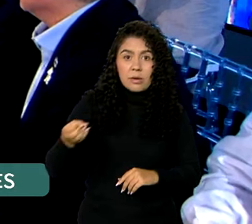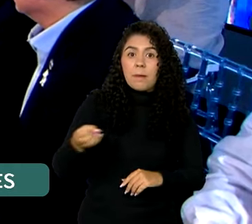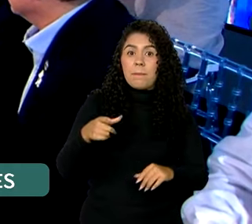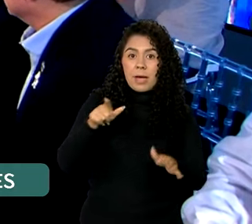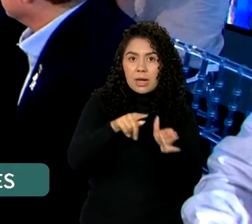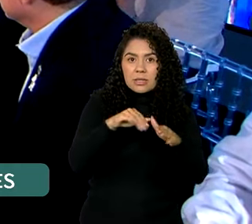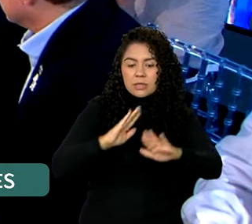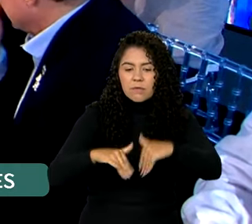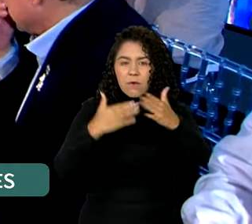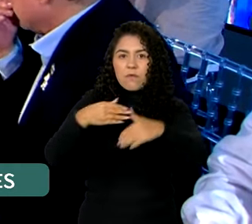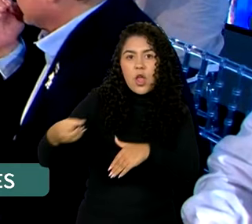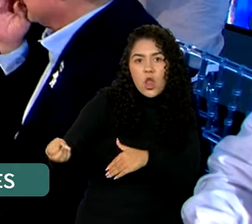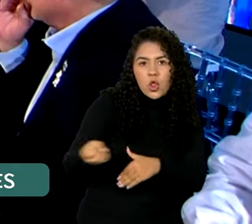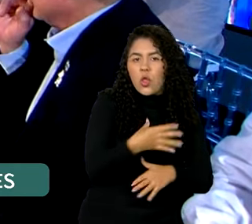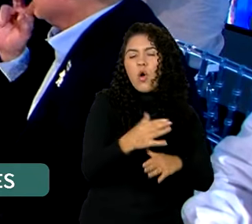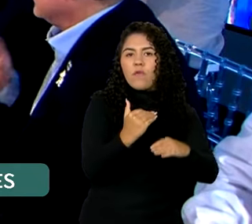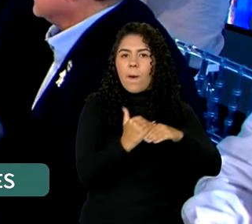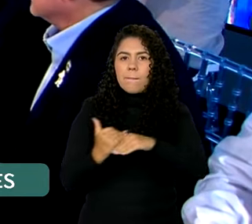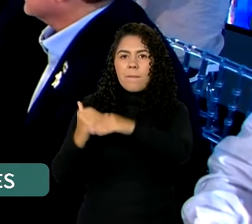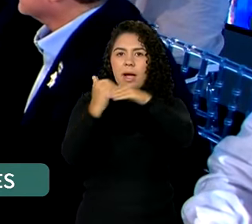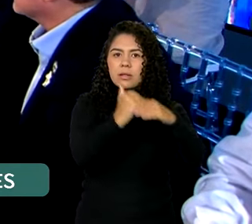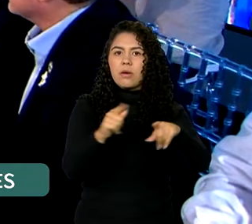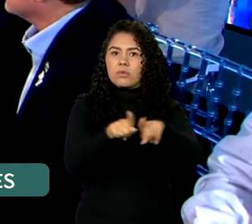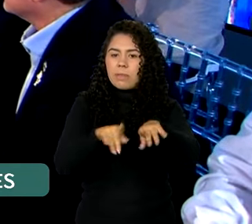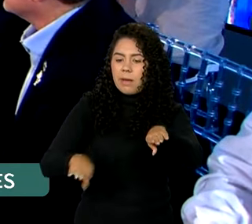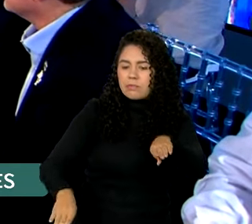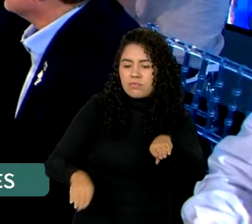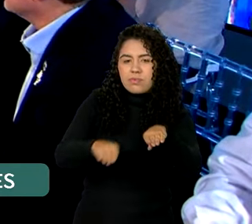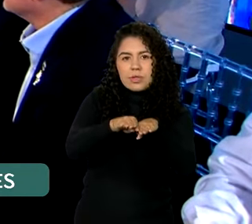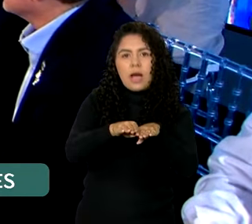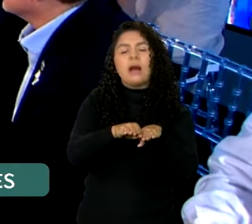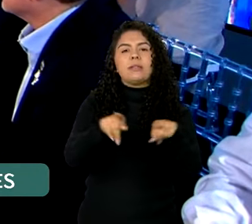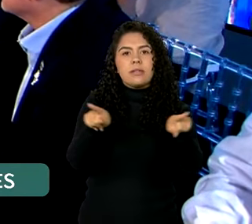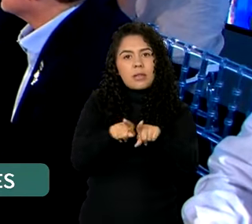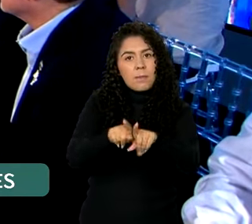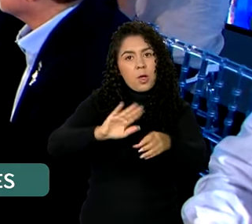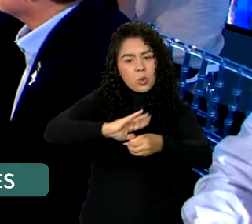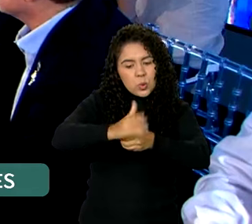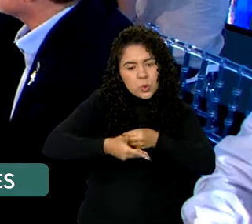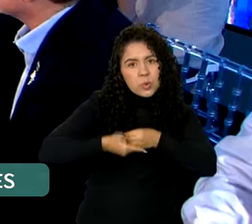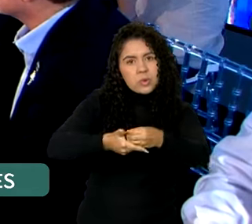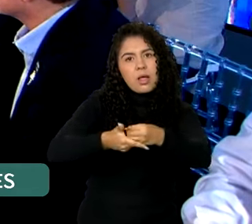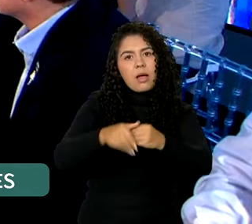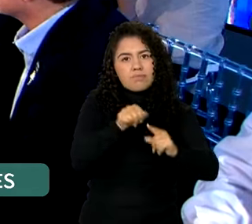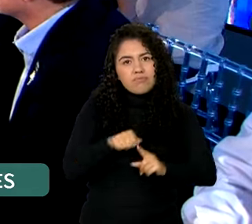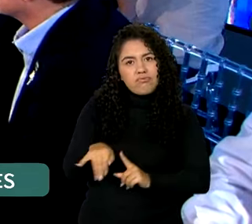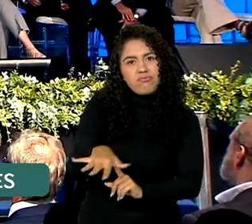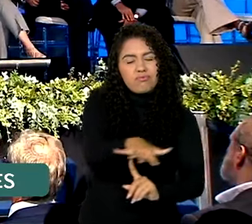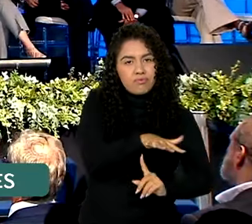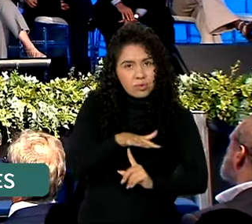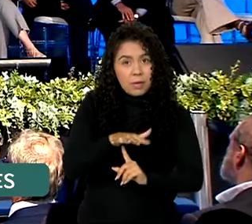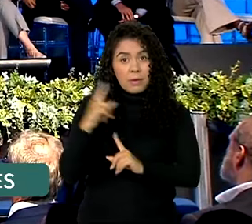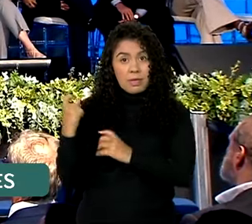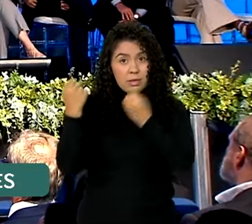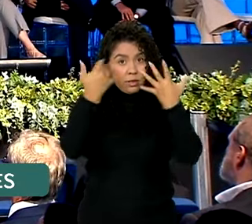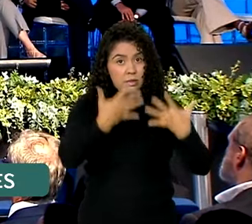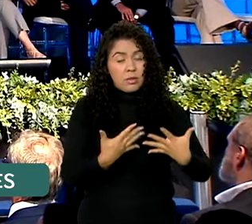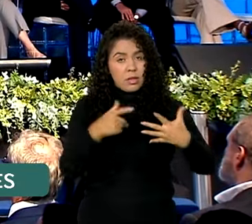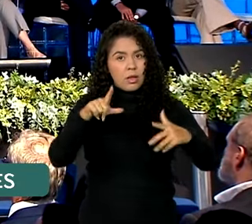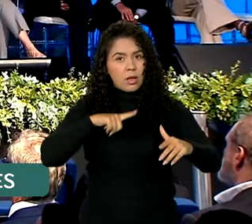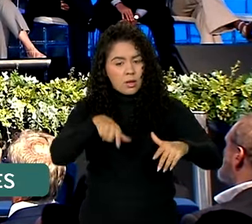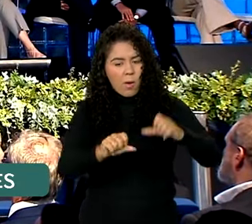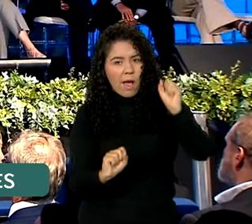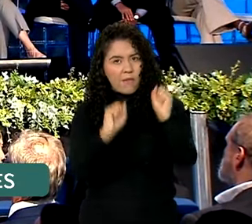desenvolvimento econômico com equidade social e sustentabilidade ambiental. A expansão de uma